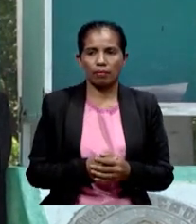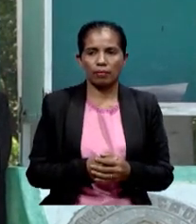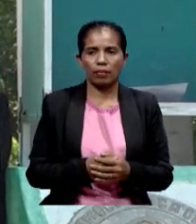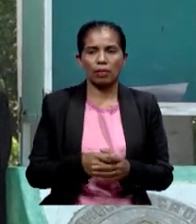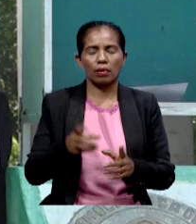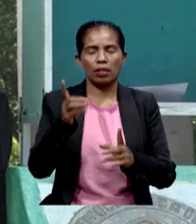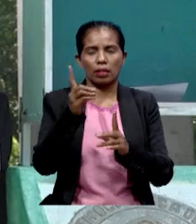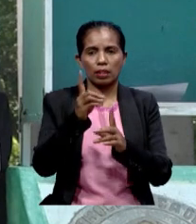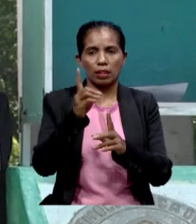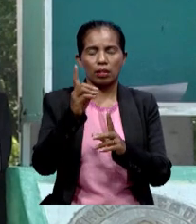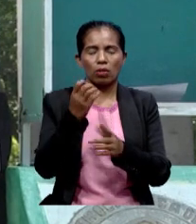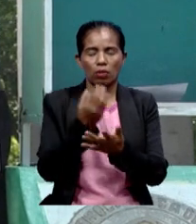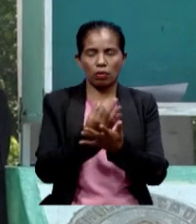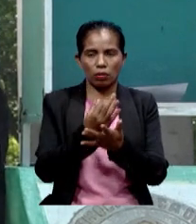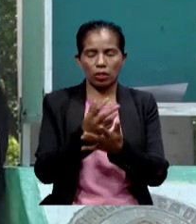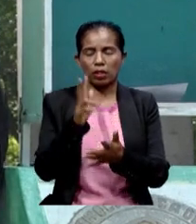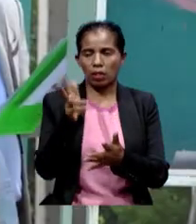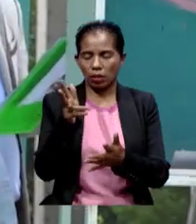$30 para 50.